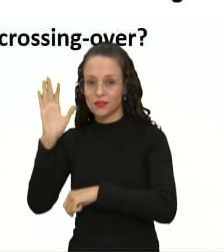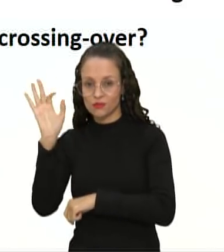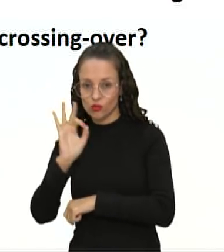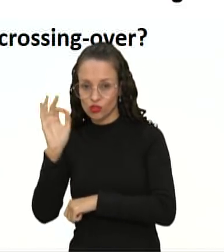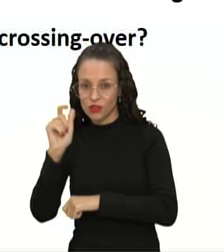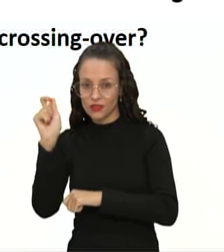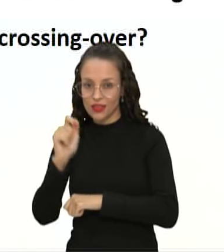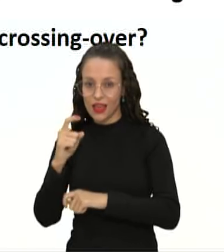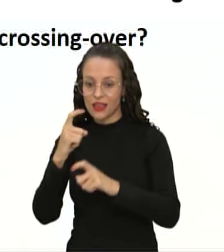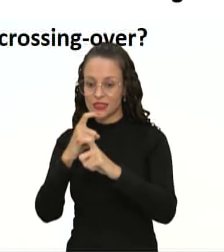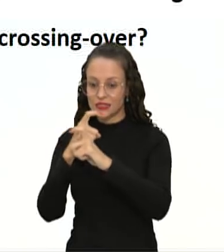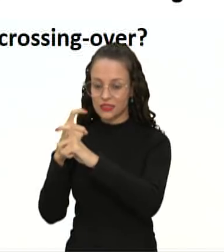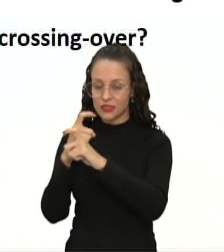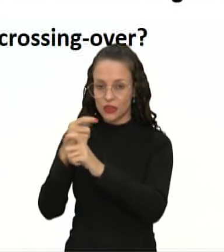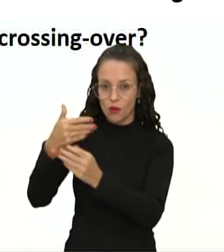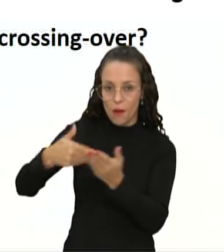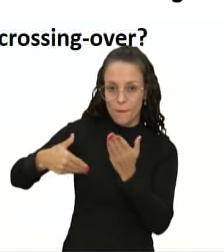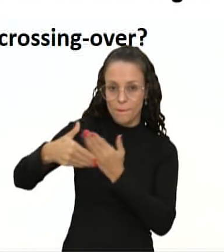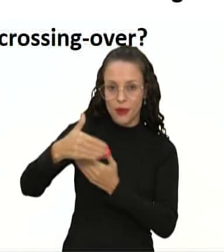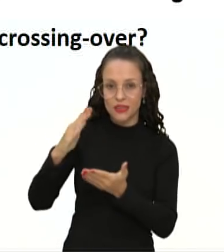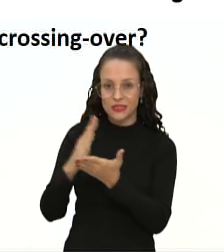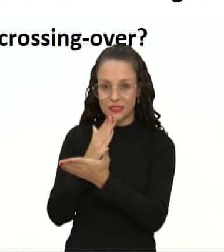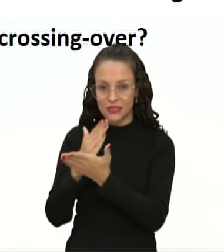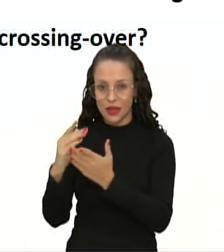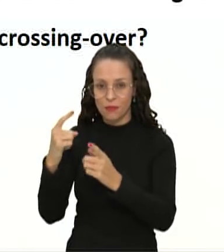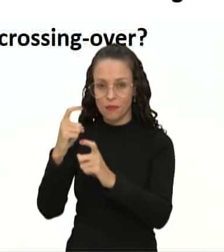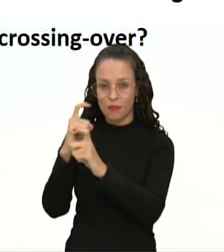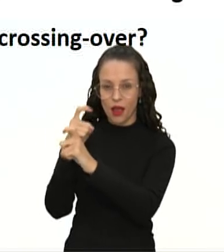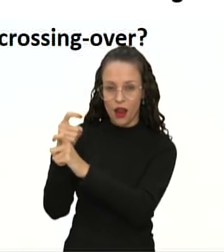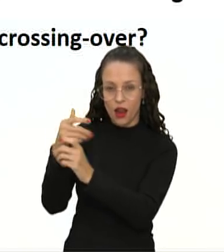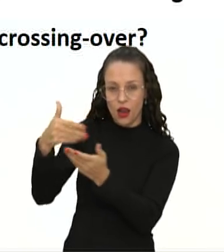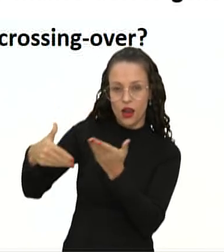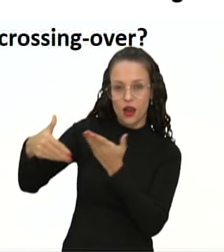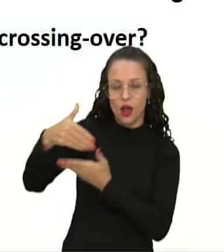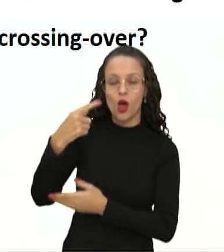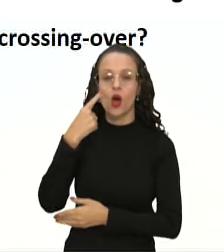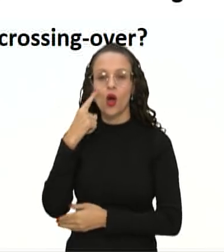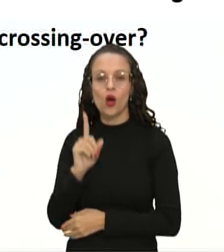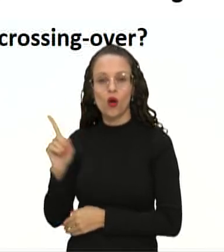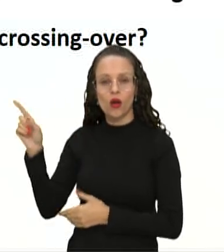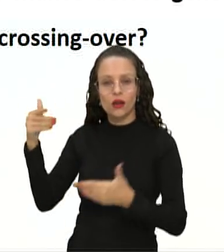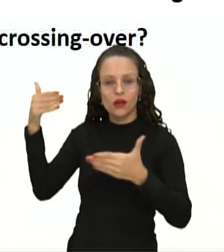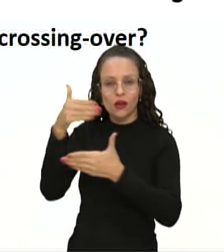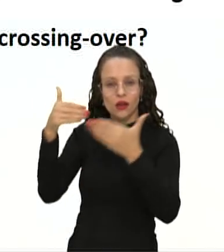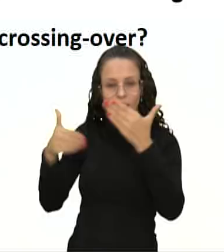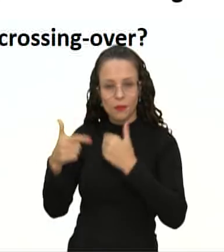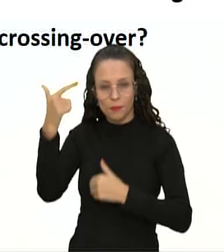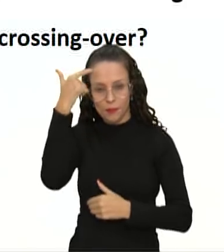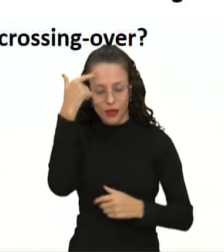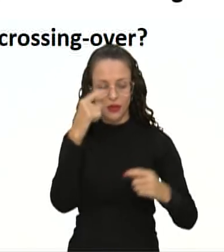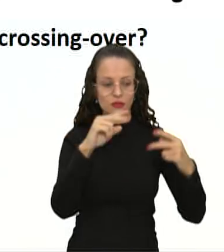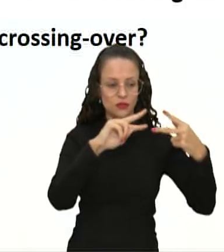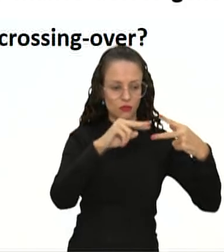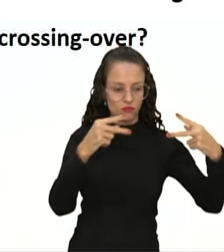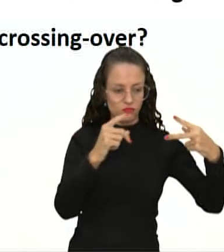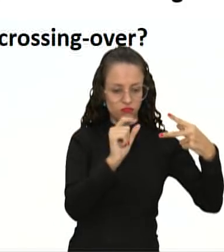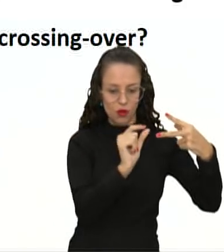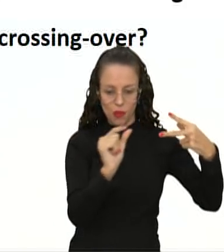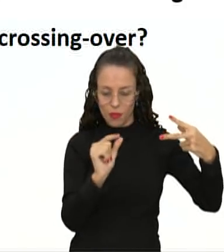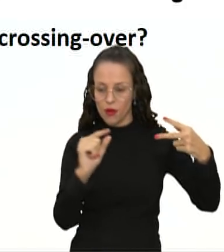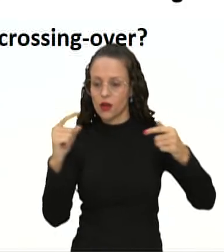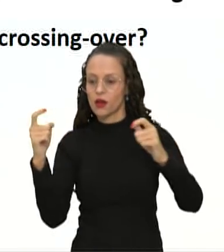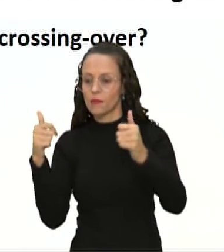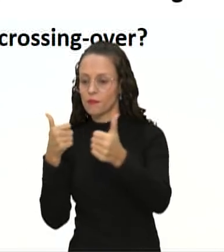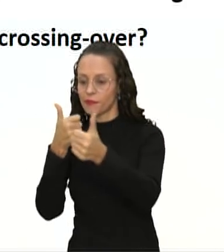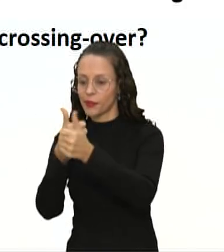genes serem separados por crossing over? Então, olhem o slide e pensem. Então, quanto mais próximo, maior é a chance de ocorrer o